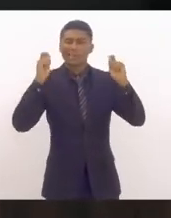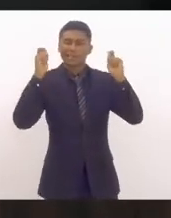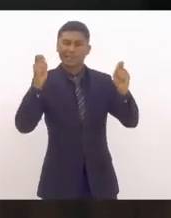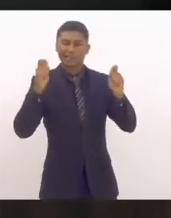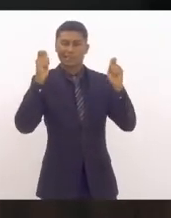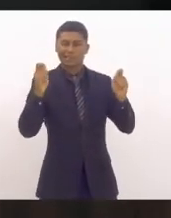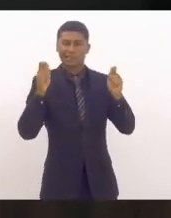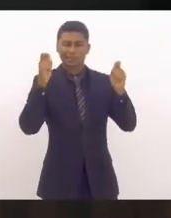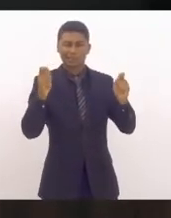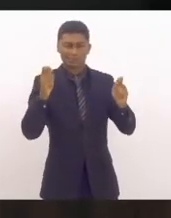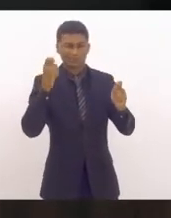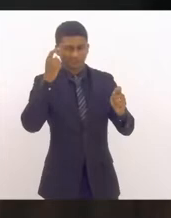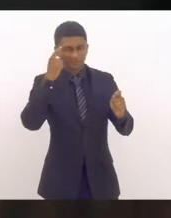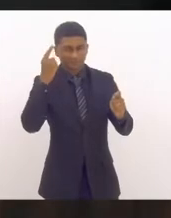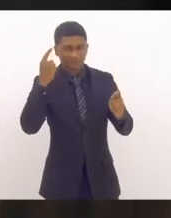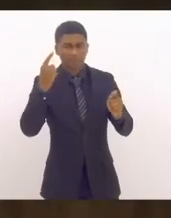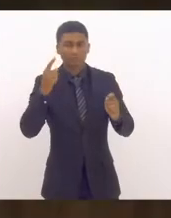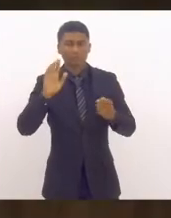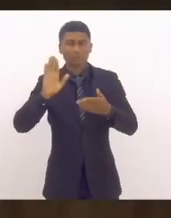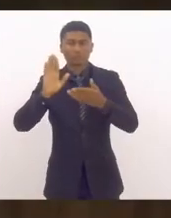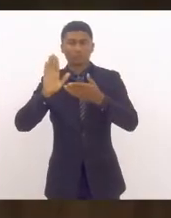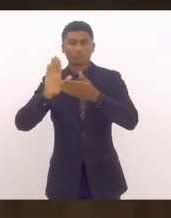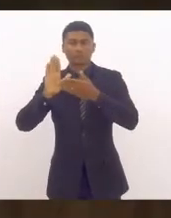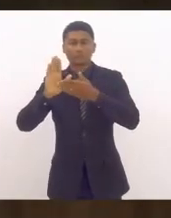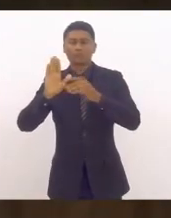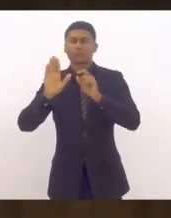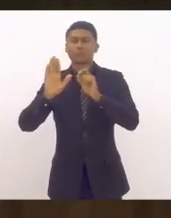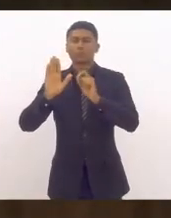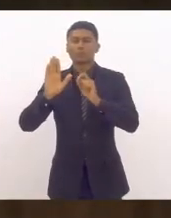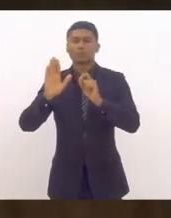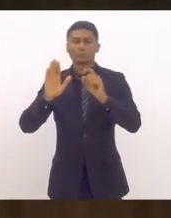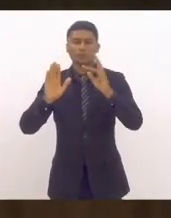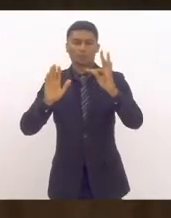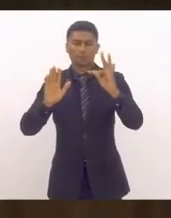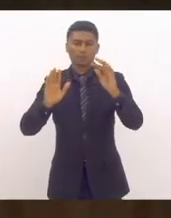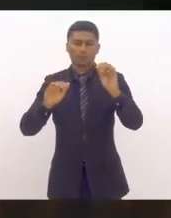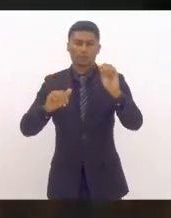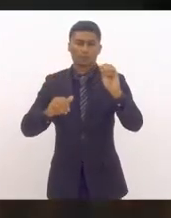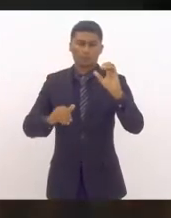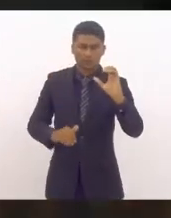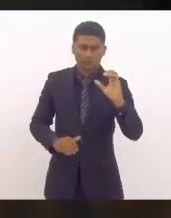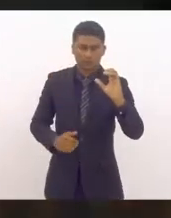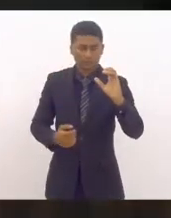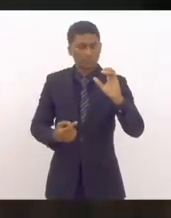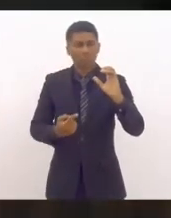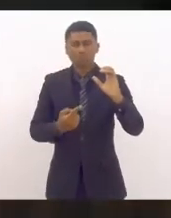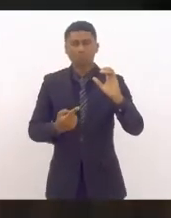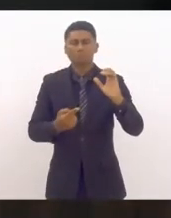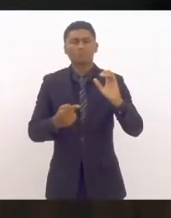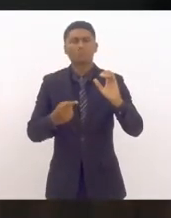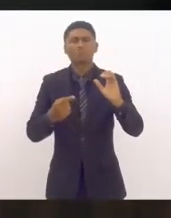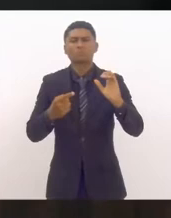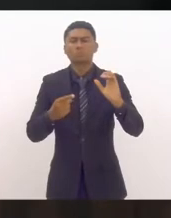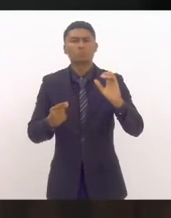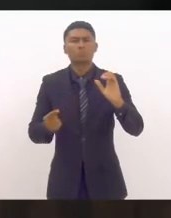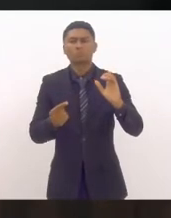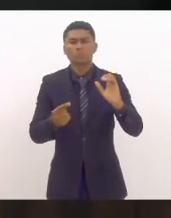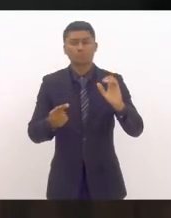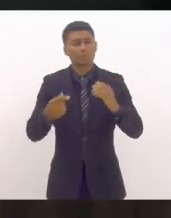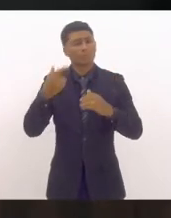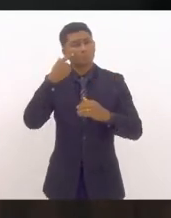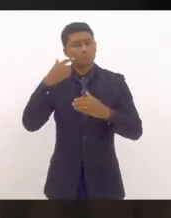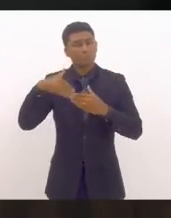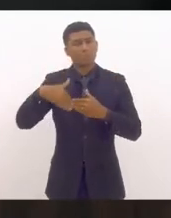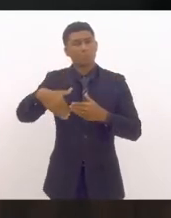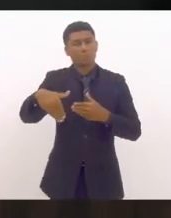relação a uma proposta de um TAC. E a ideia era fazer uma audiência pública aqui